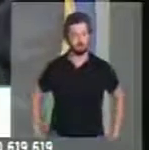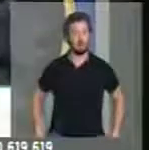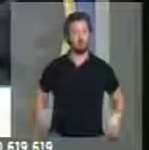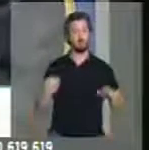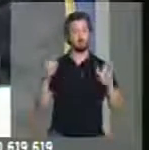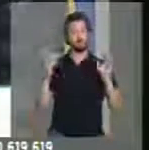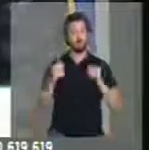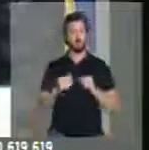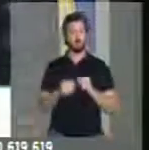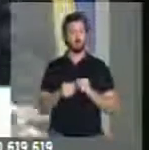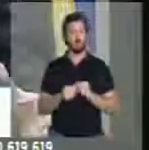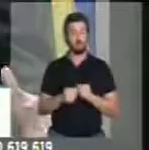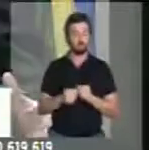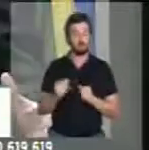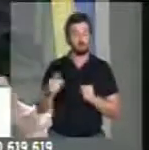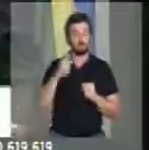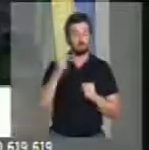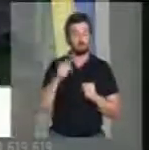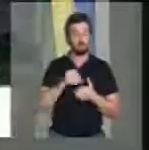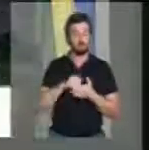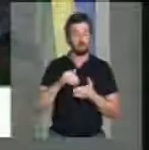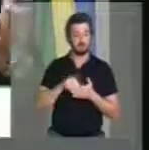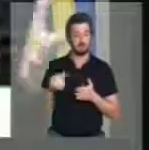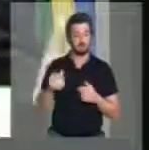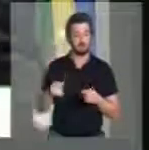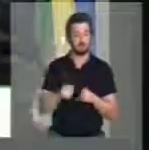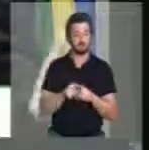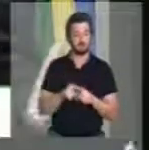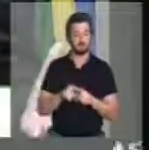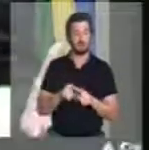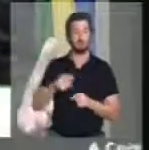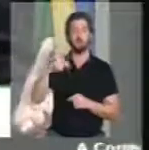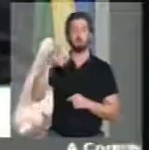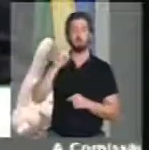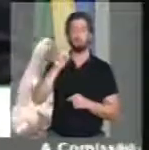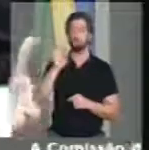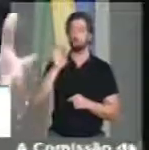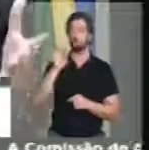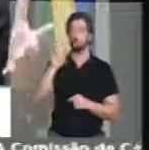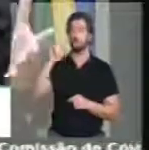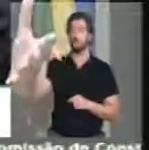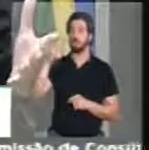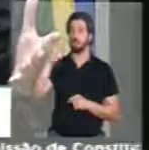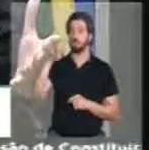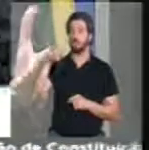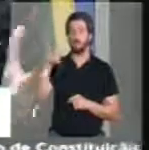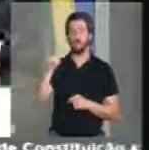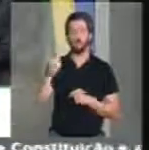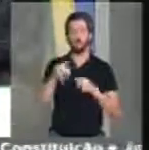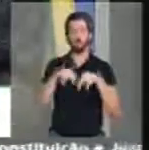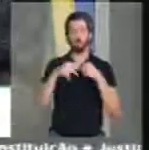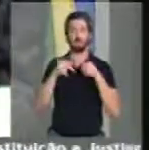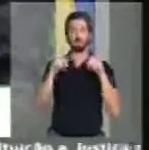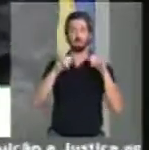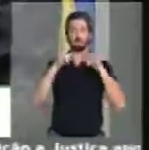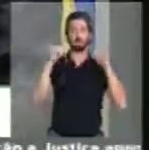E aí, apelidou-se o seu gabinete, inclusive, de Posto Ipiranga, parodiando aquela